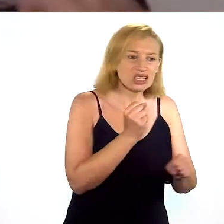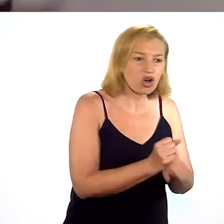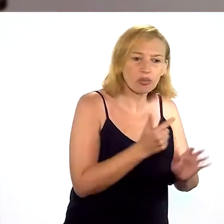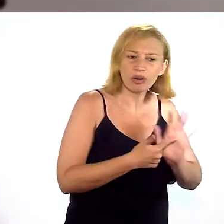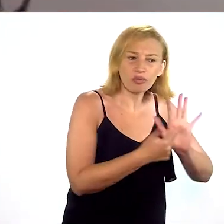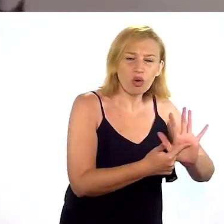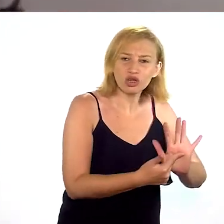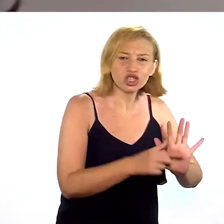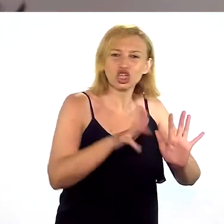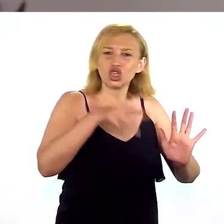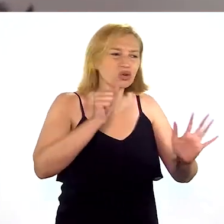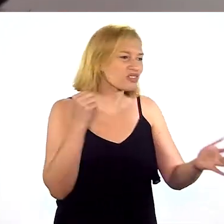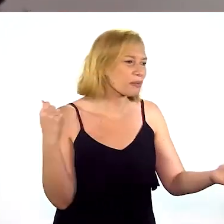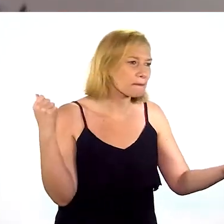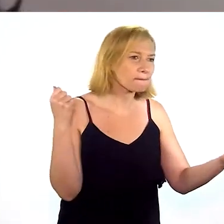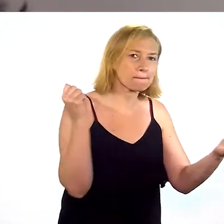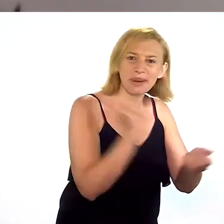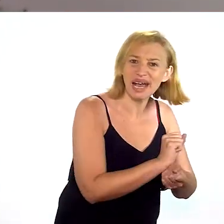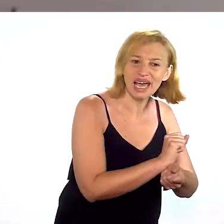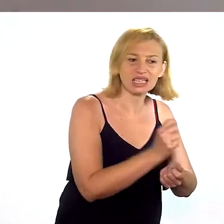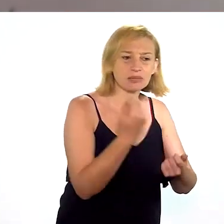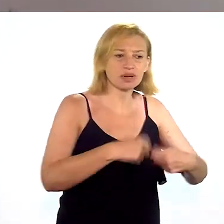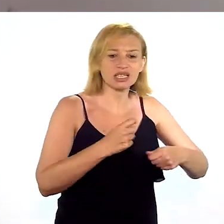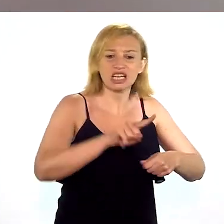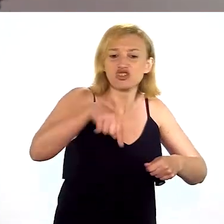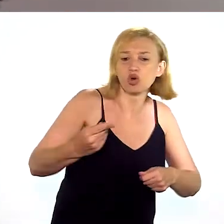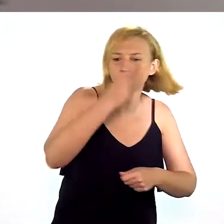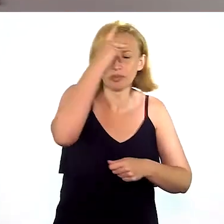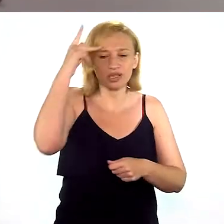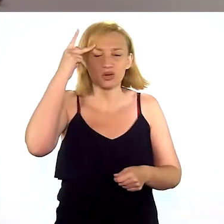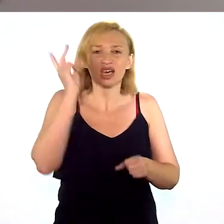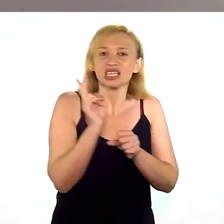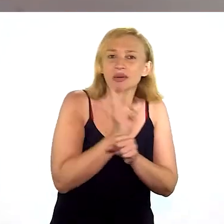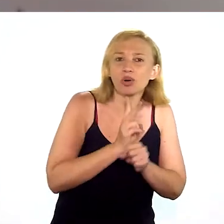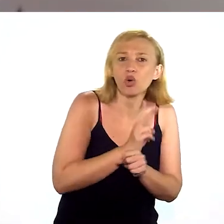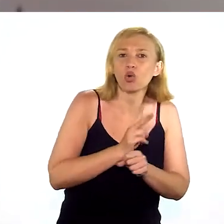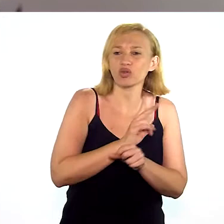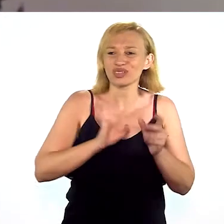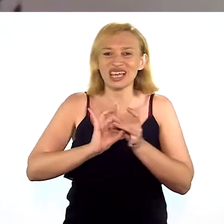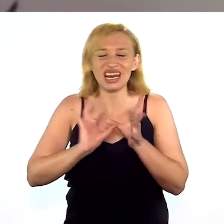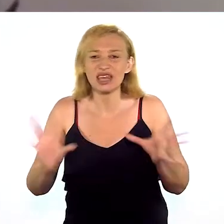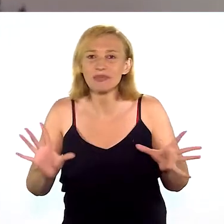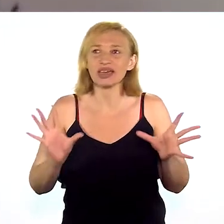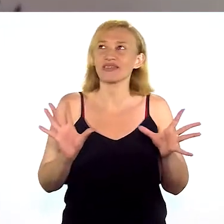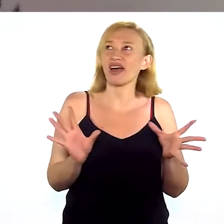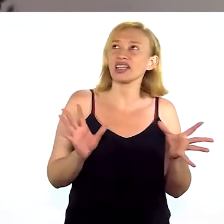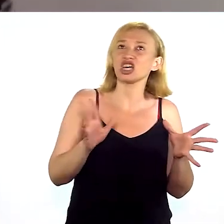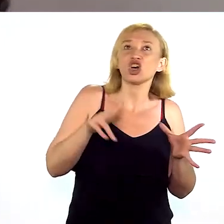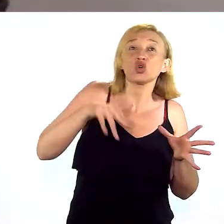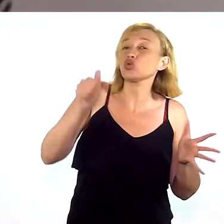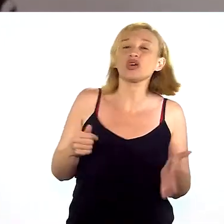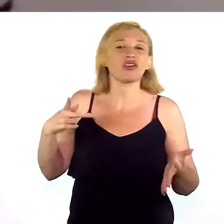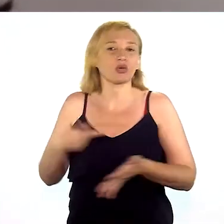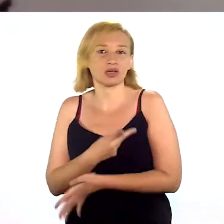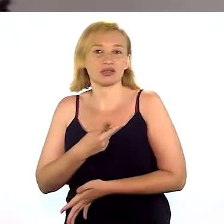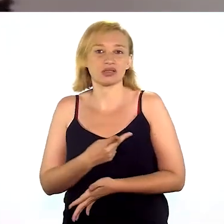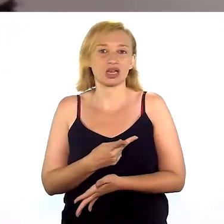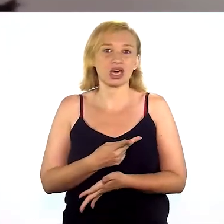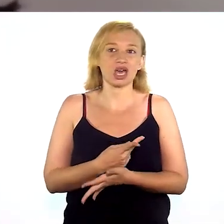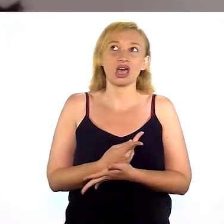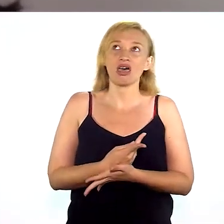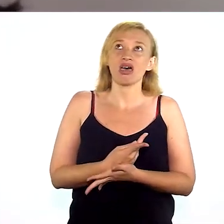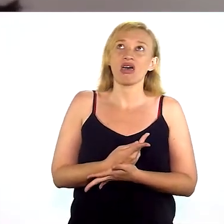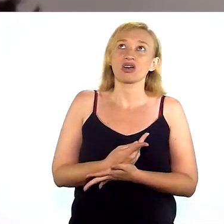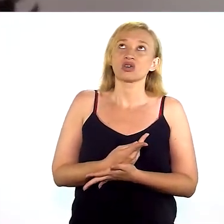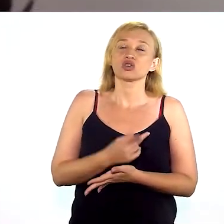obra faz eu perceber que não, a gente nunca vai parar de precisar do outro. Essa busca por essa liberdade, ela nunca